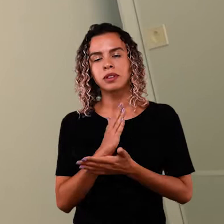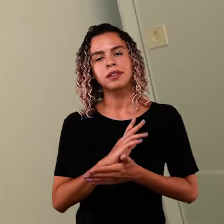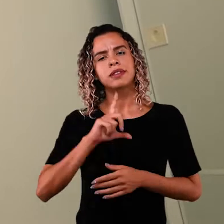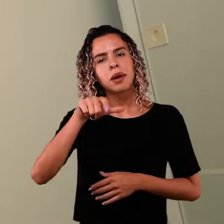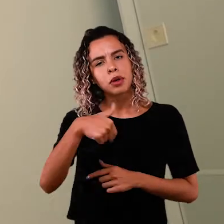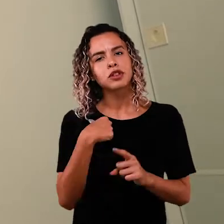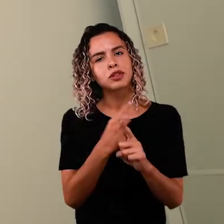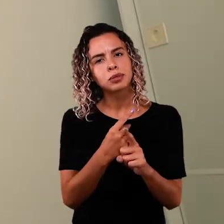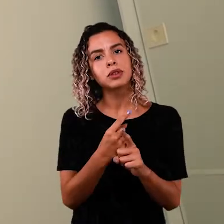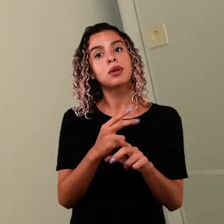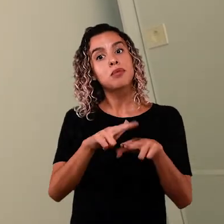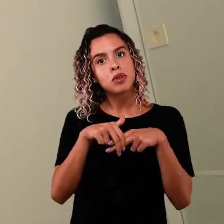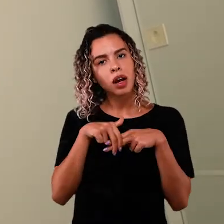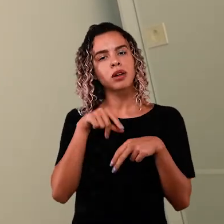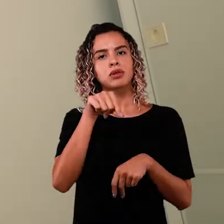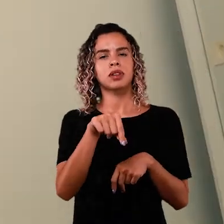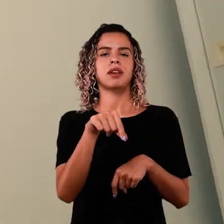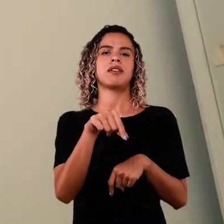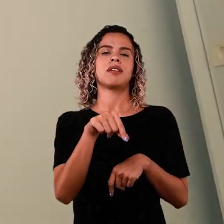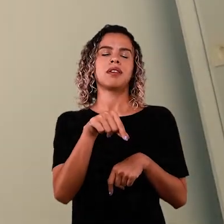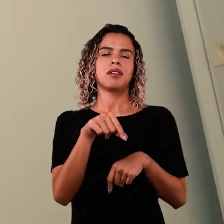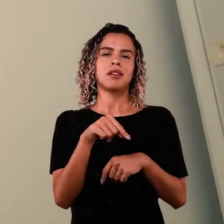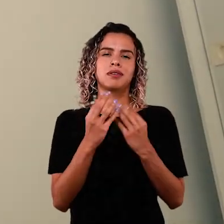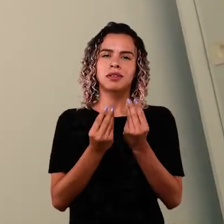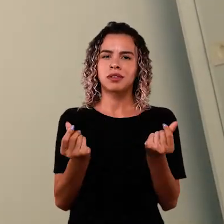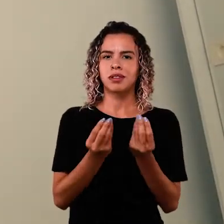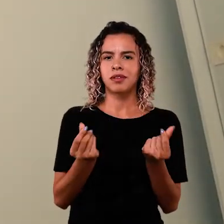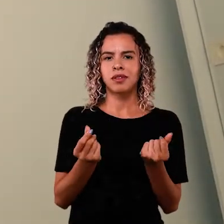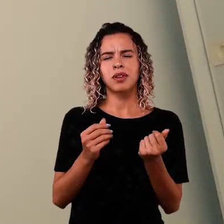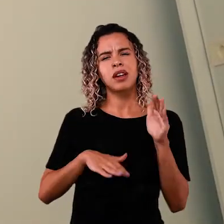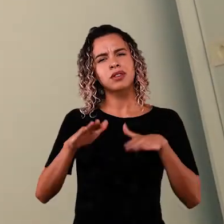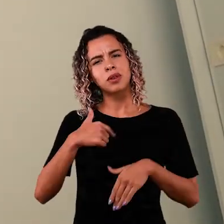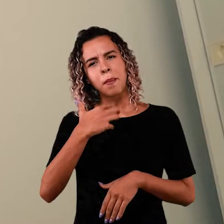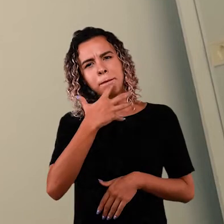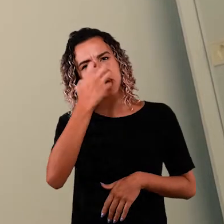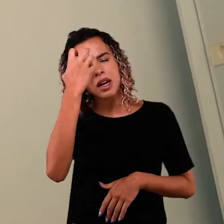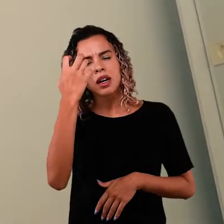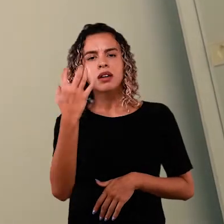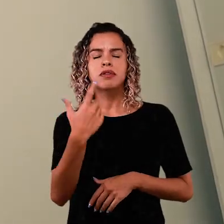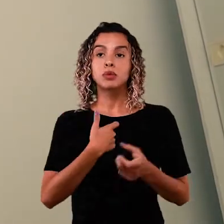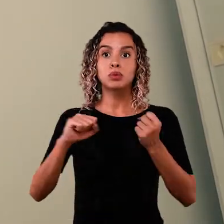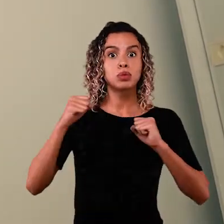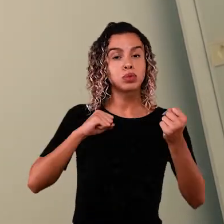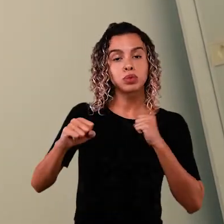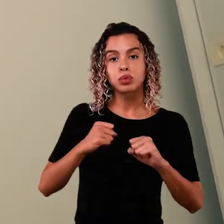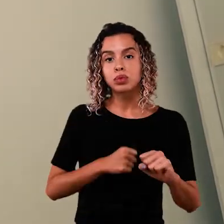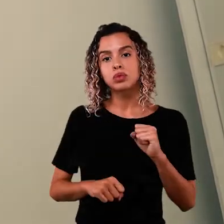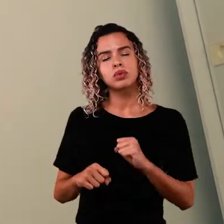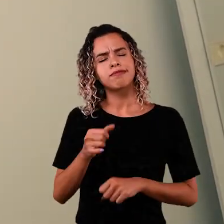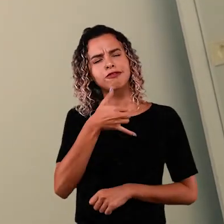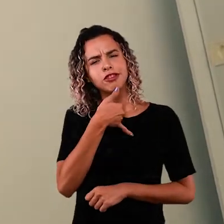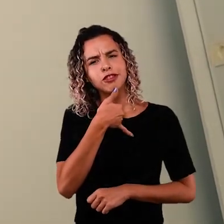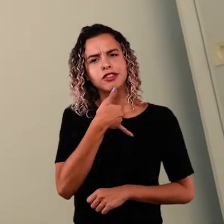que era a questão da sobrecarga sensorial, né? Então eu ficava muito brava, eu ficava muito agitada, ou